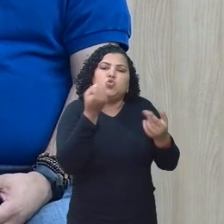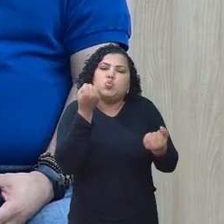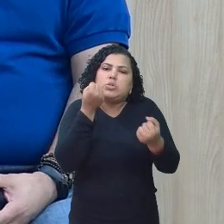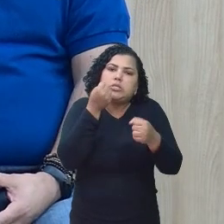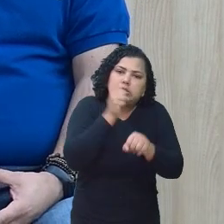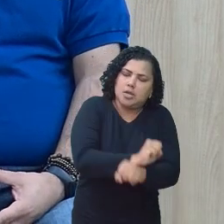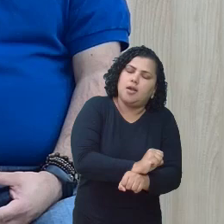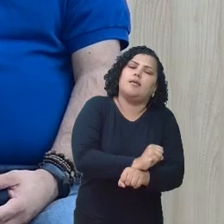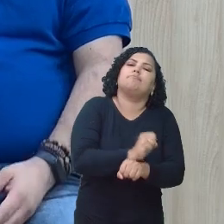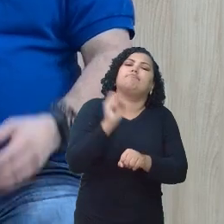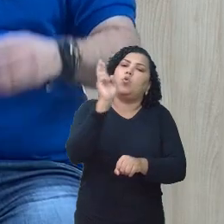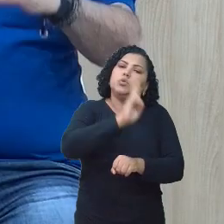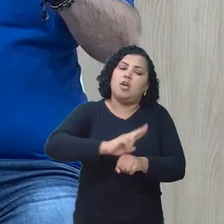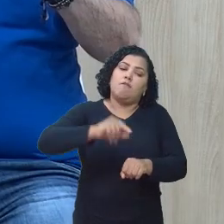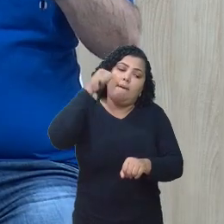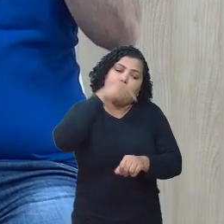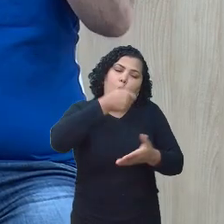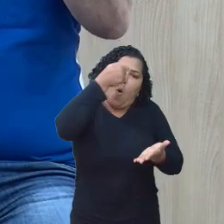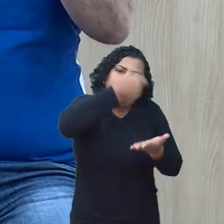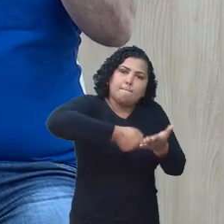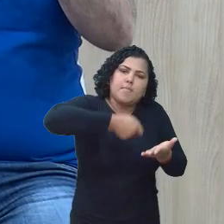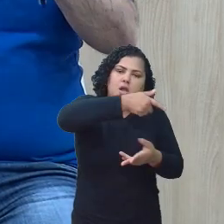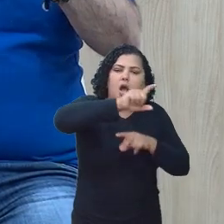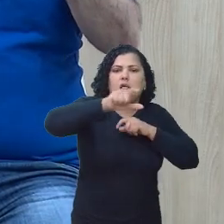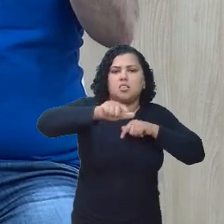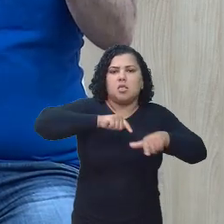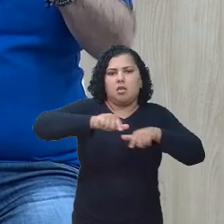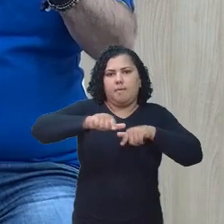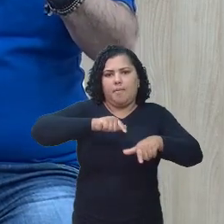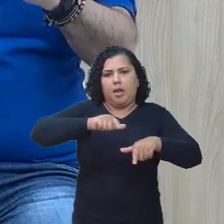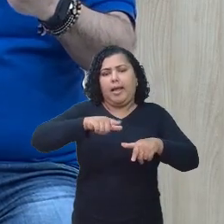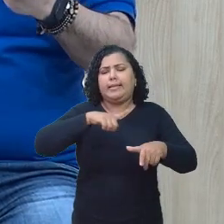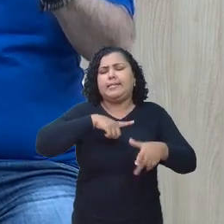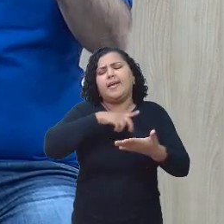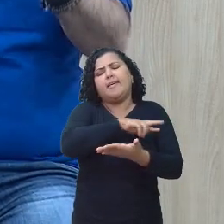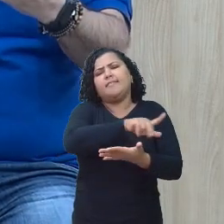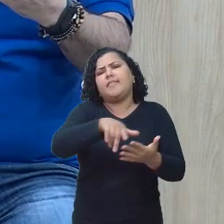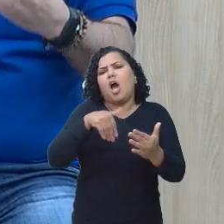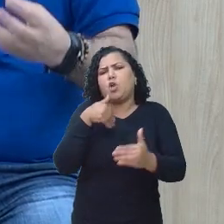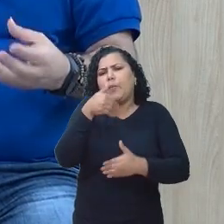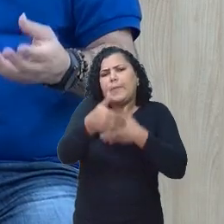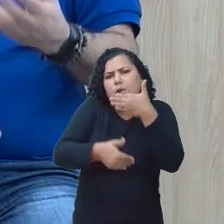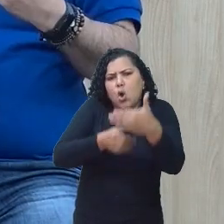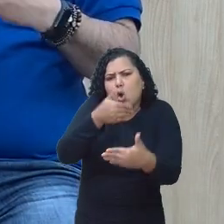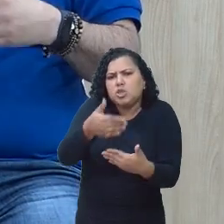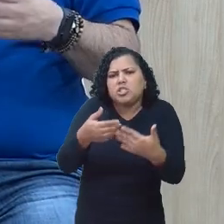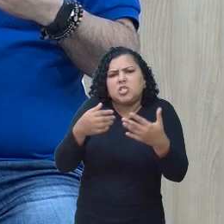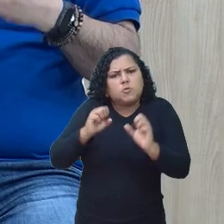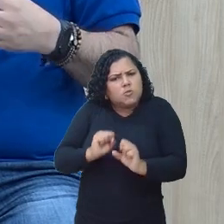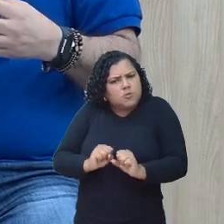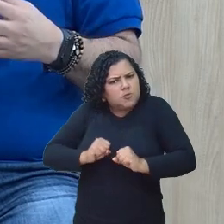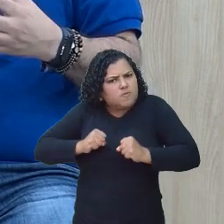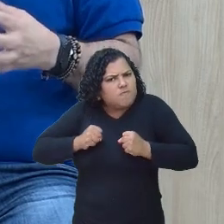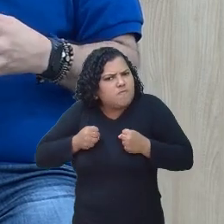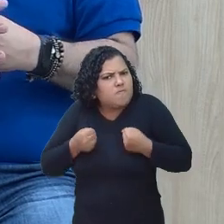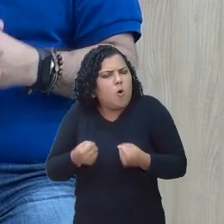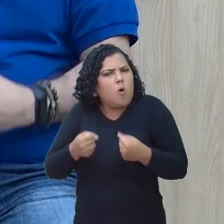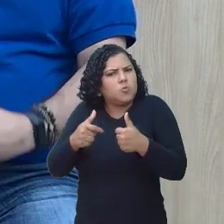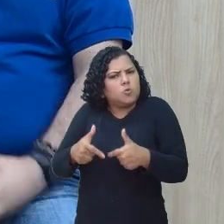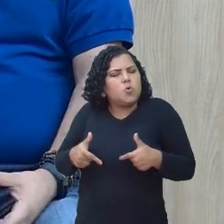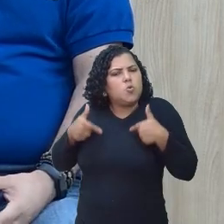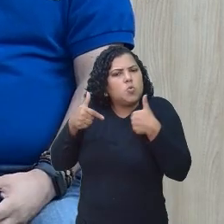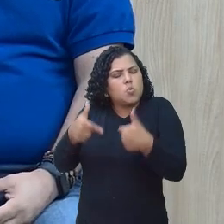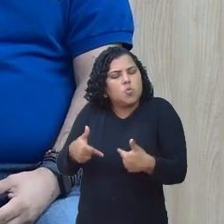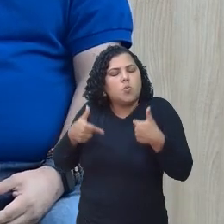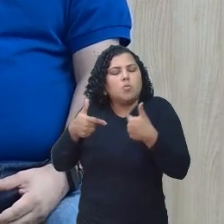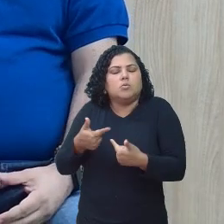né, indígena. E por meio de vários processos, né, de resistência, que vai haver um decreto,